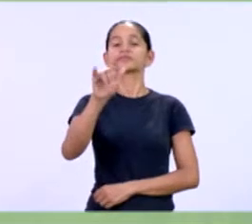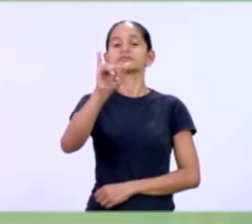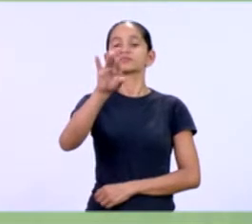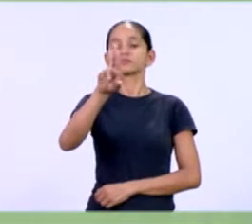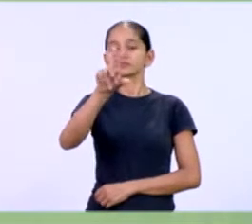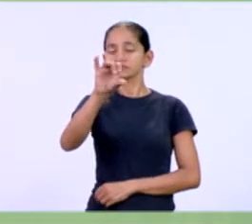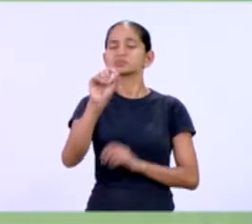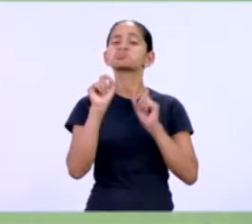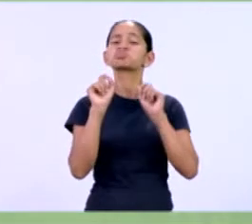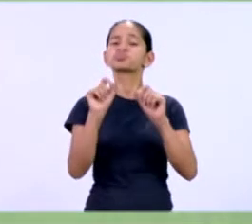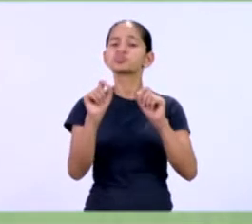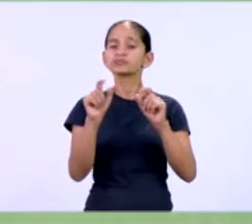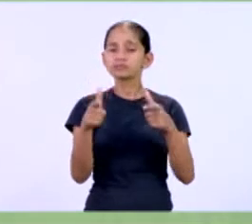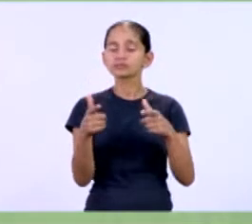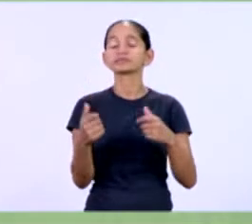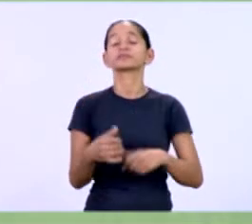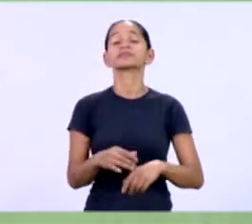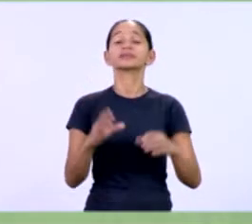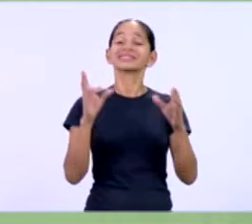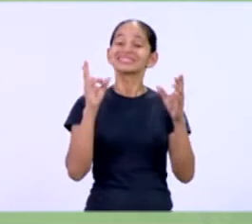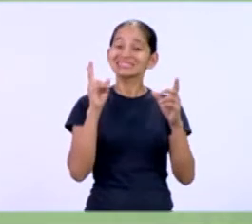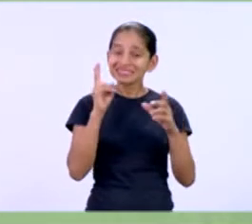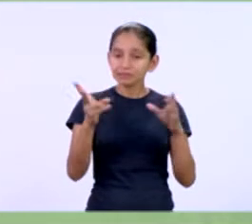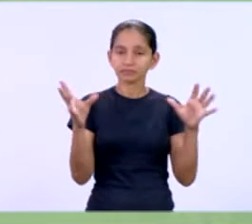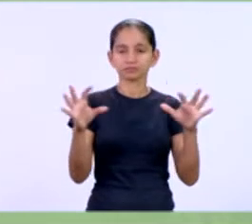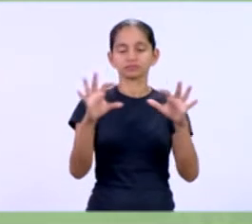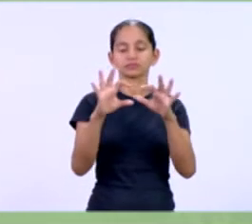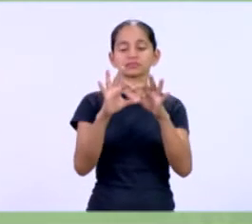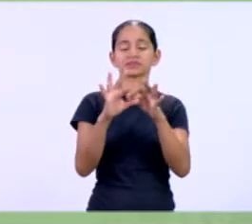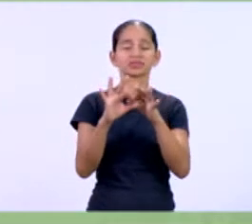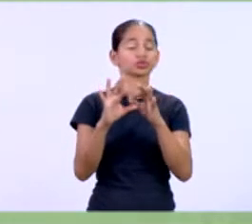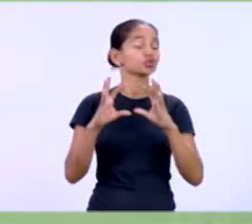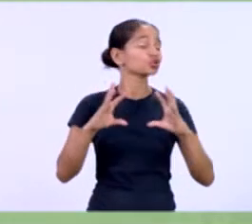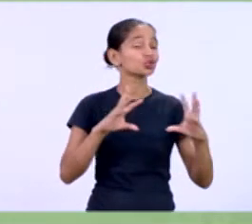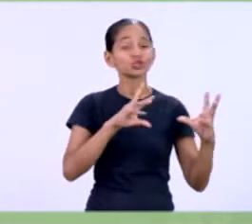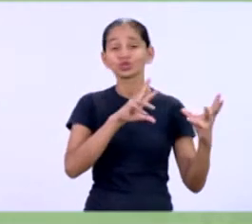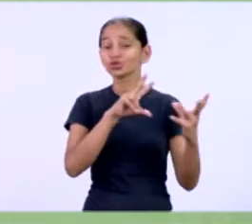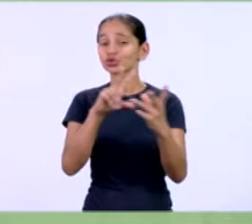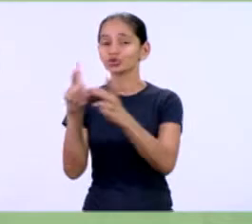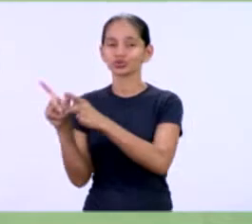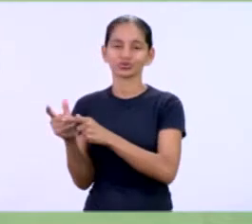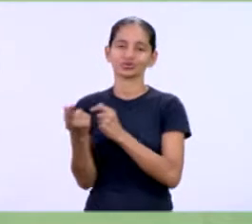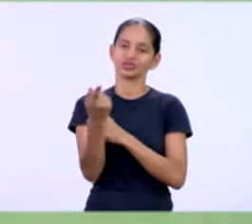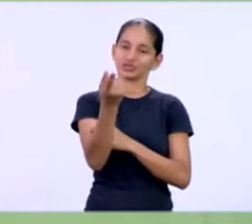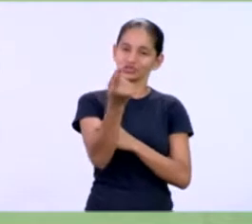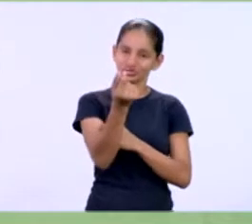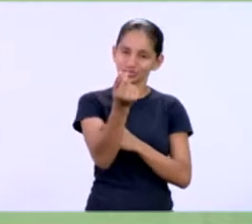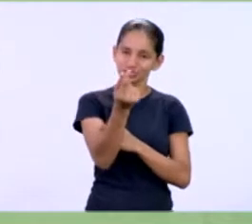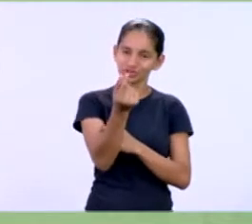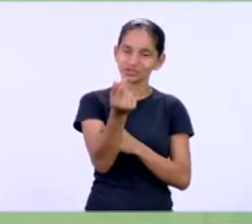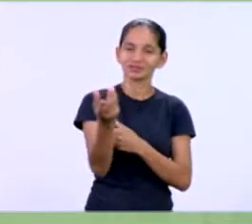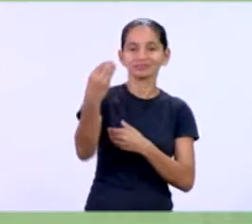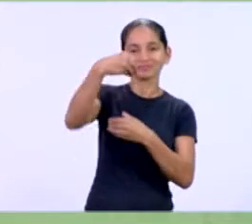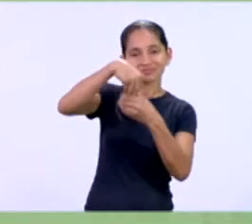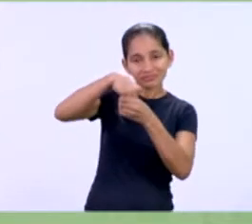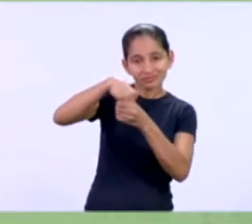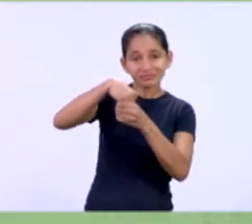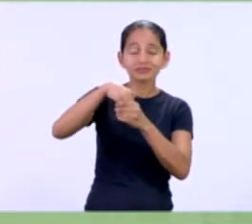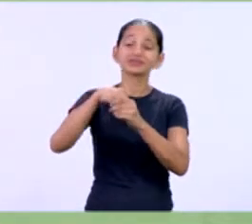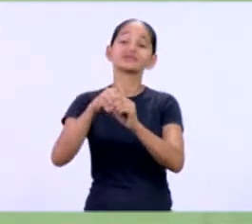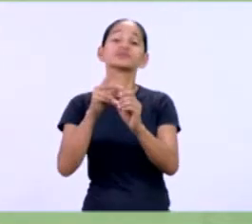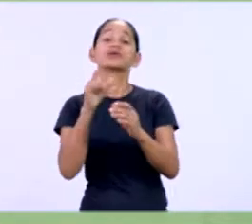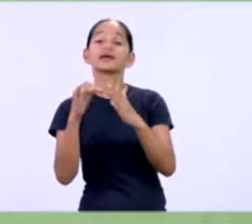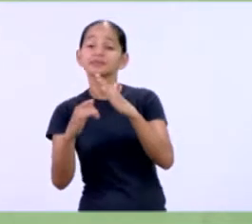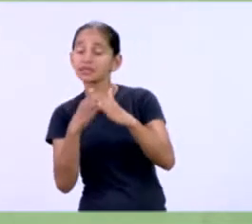capital de giro está relacionado com todas as contas financeiras que giram ou movimentam o